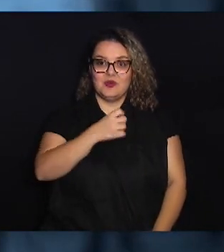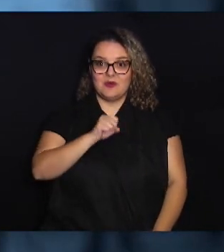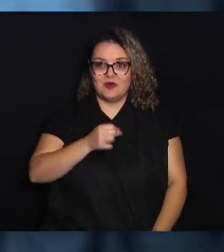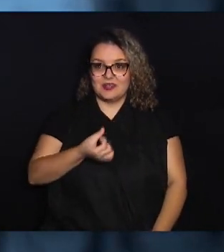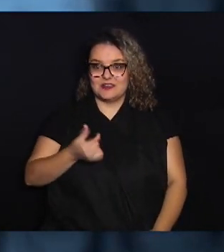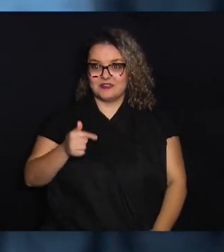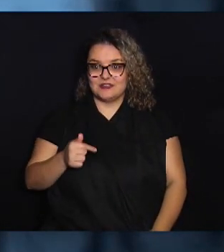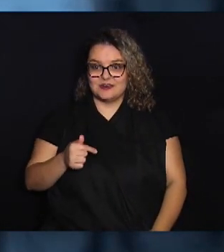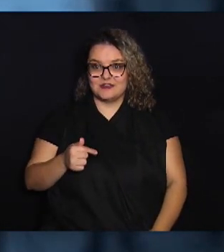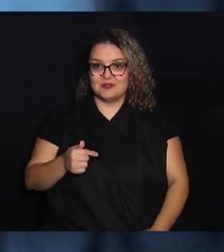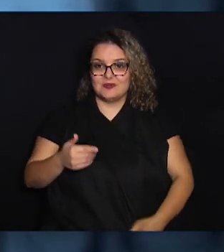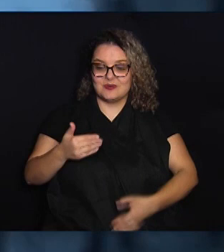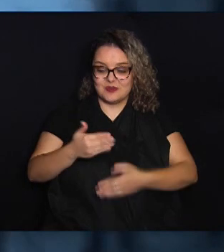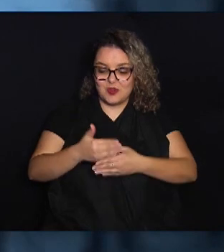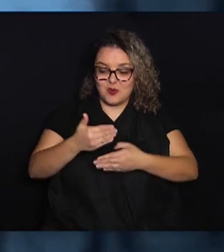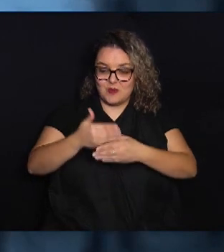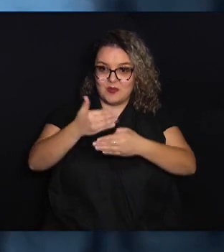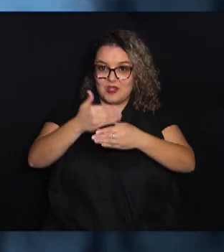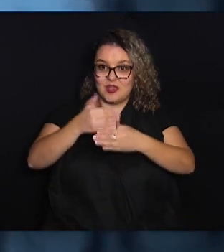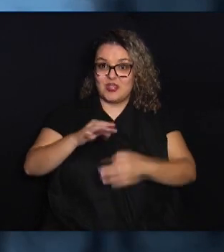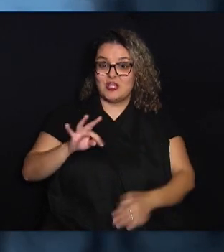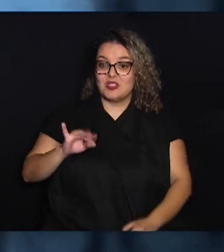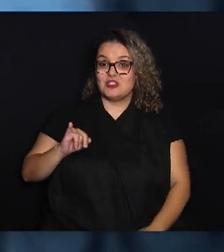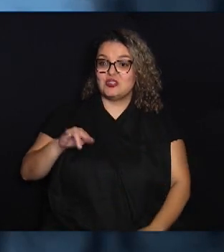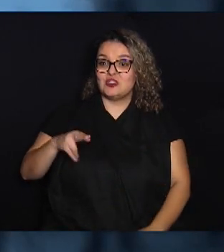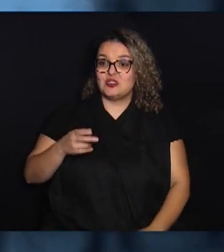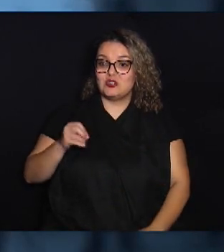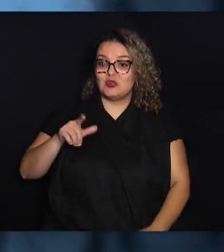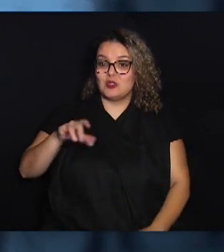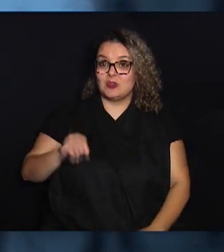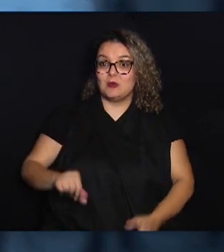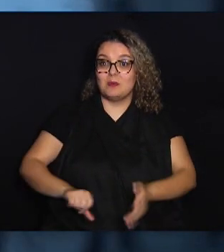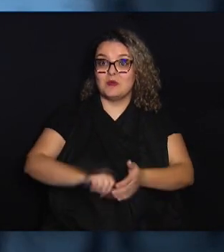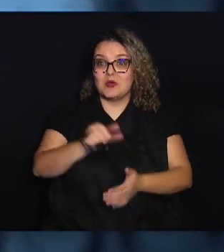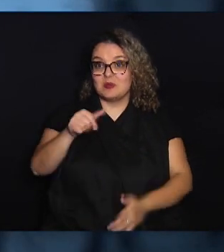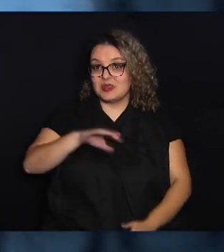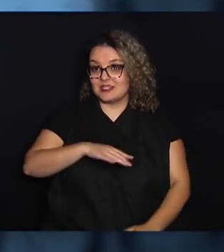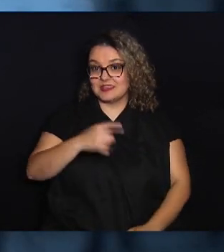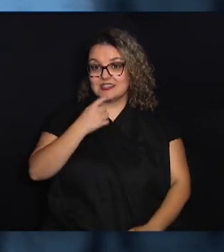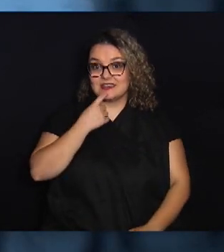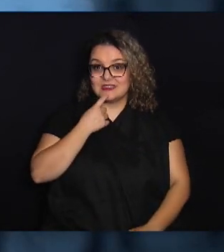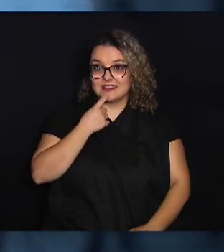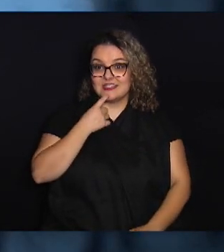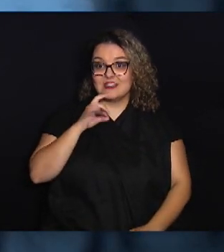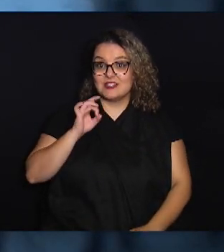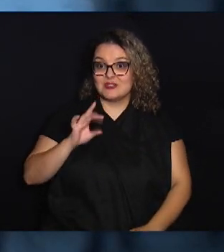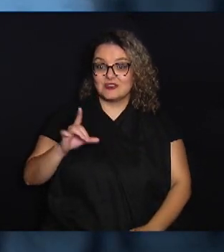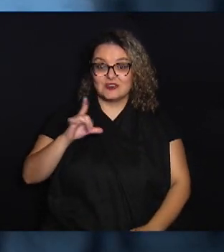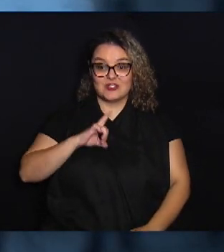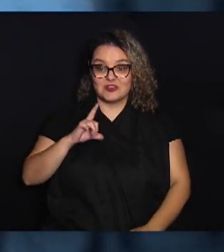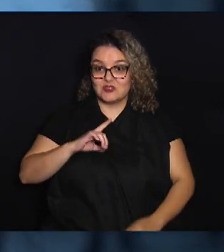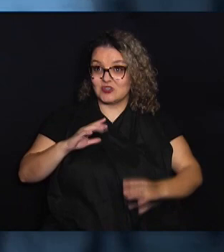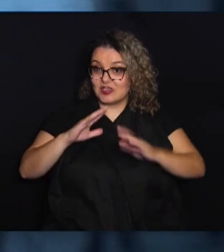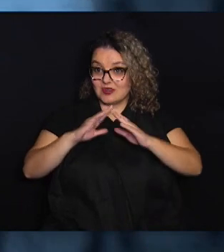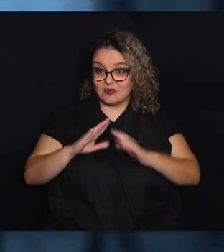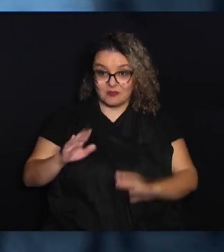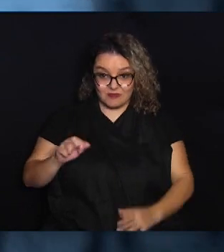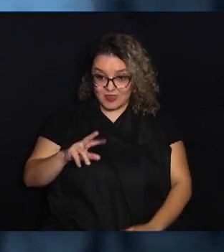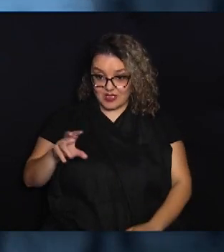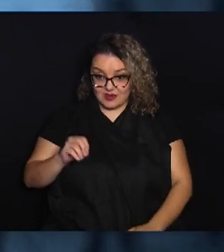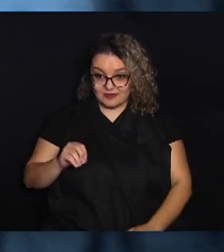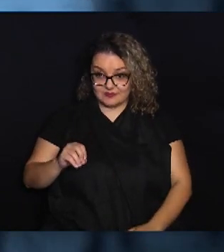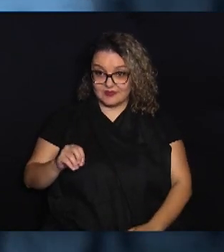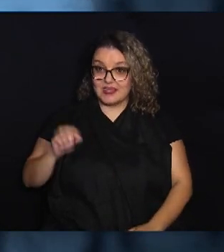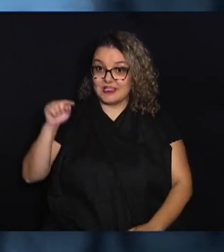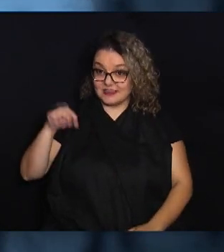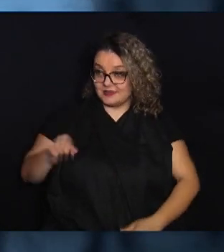aqui é um tijolo que é dos primeiros da cidade de Campinas. Campinas só tinha casas feitas com barro. A partir disso